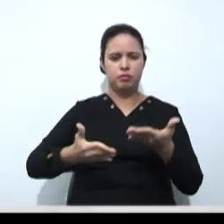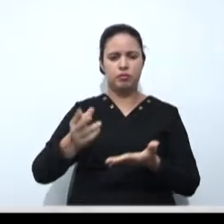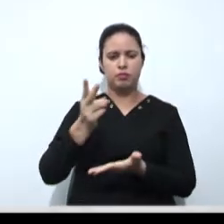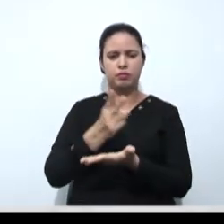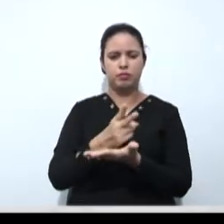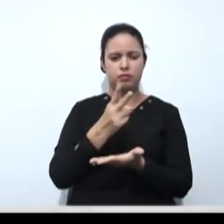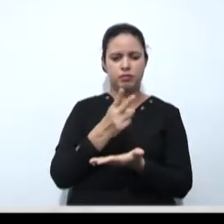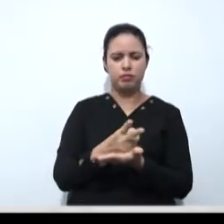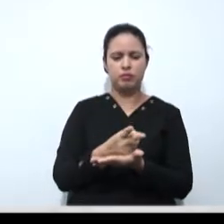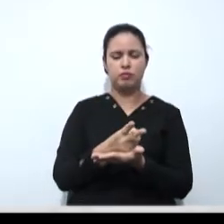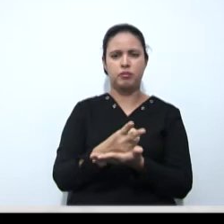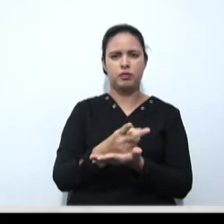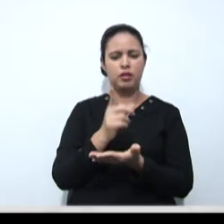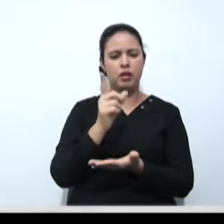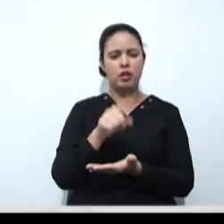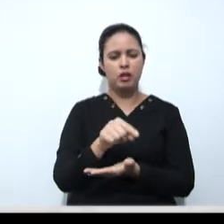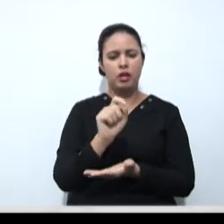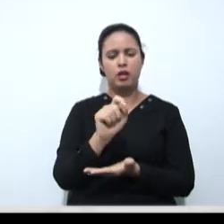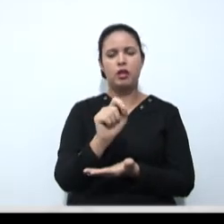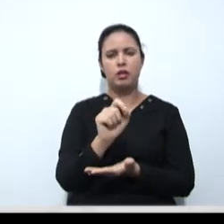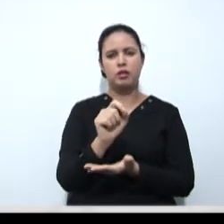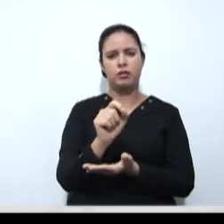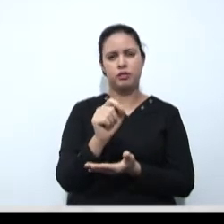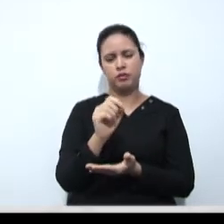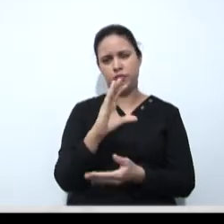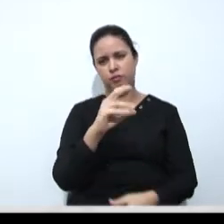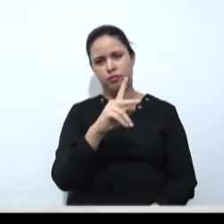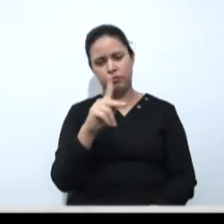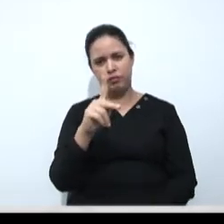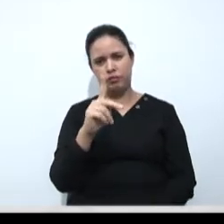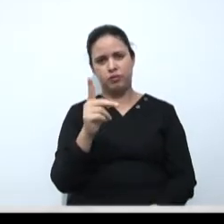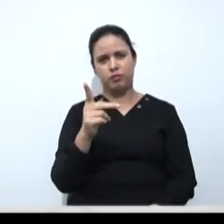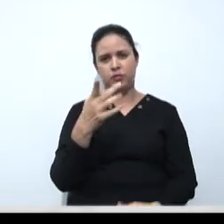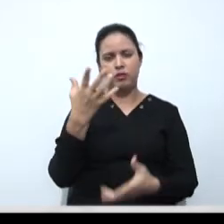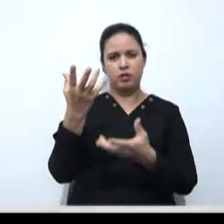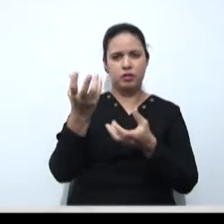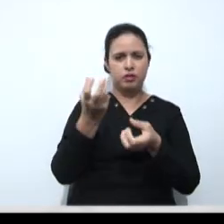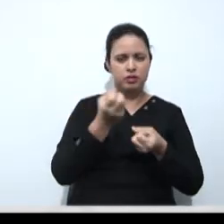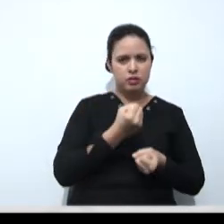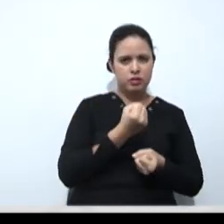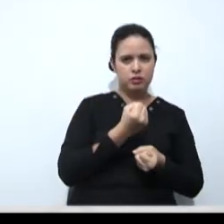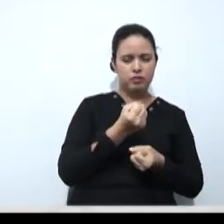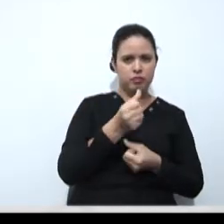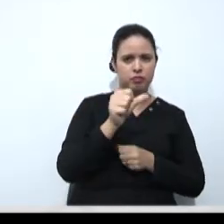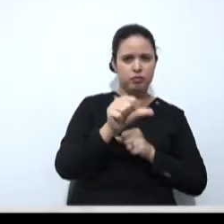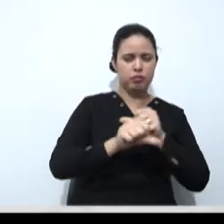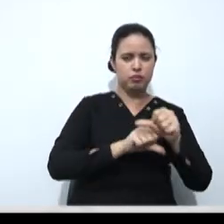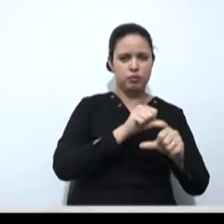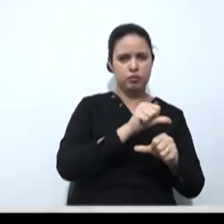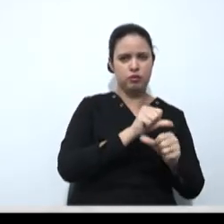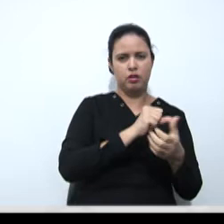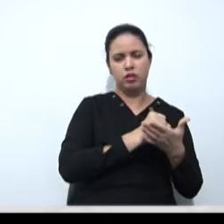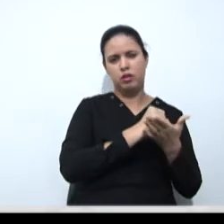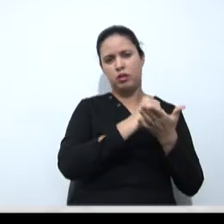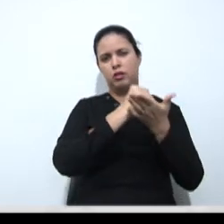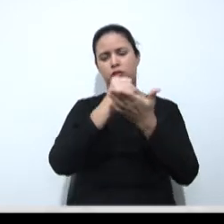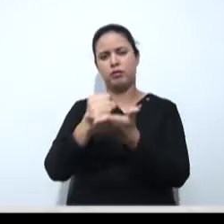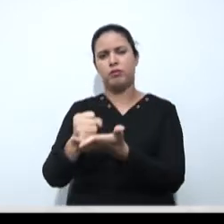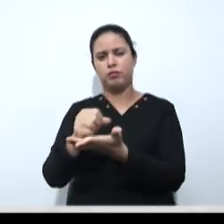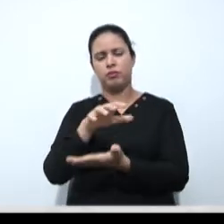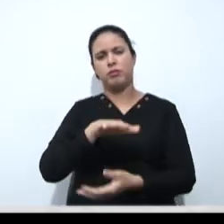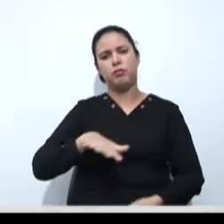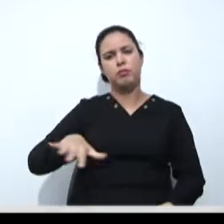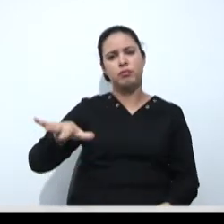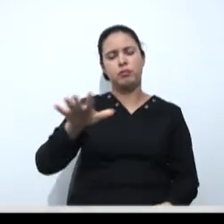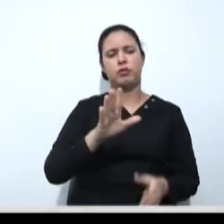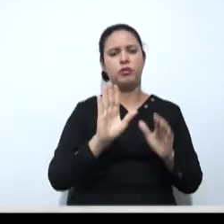minha cooperativa recebe, entrega e devolve para o ambiente. Então, quanto mais focado na qualidade nos processos